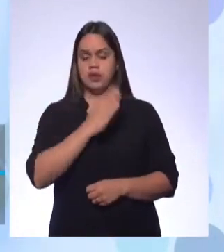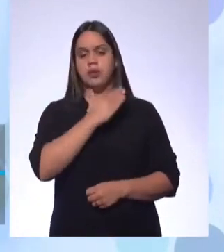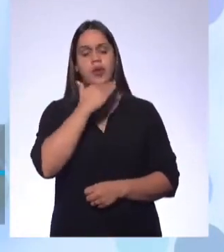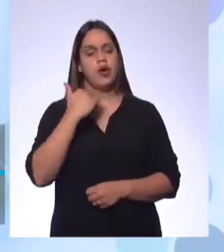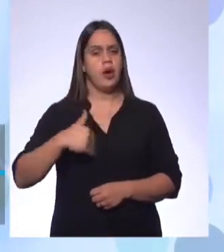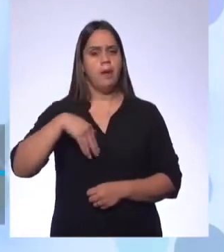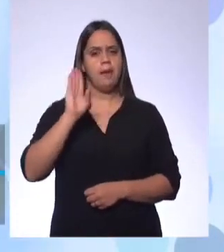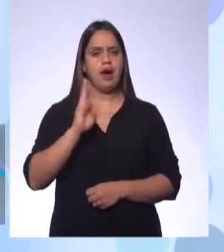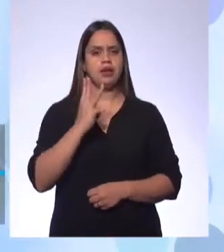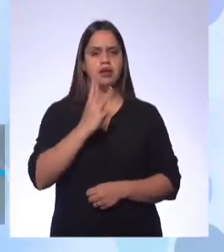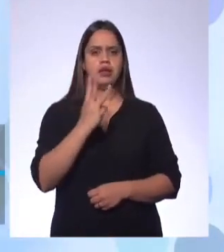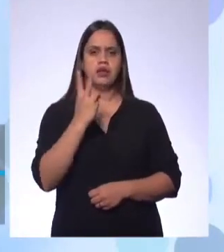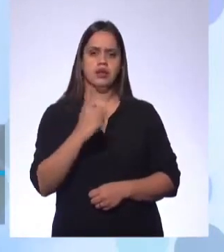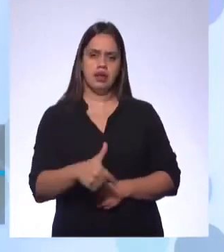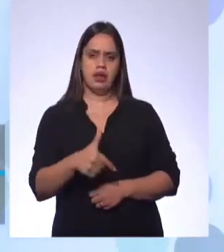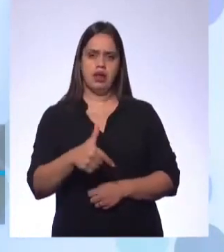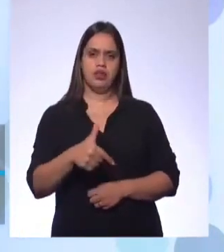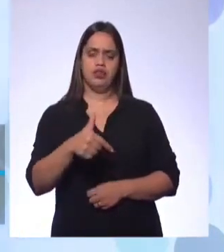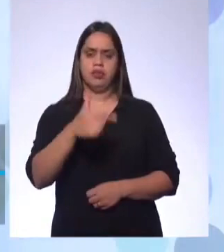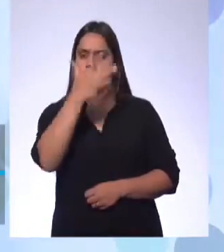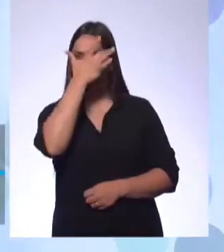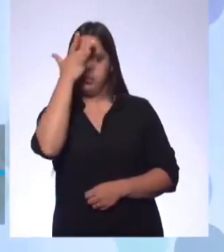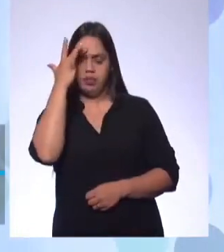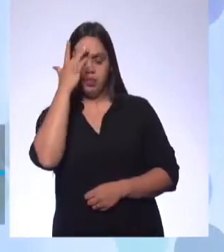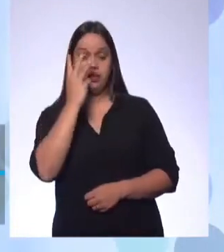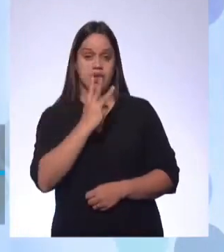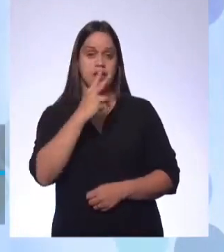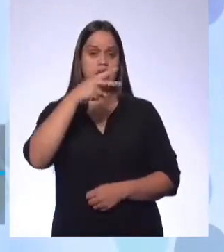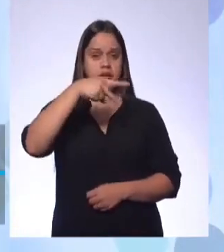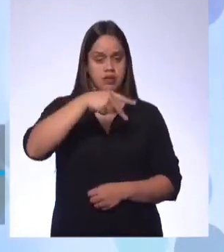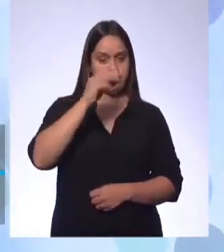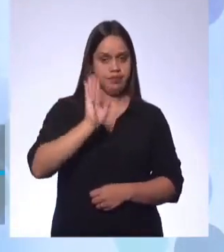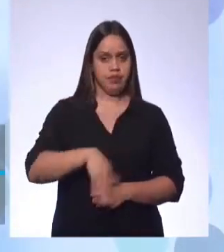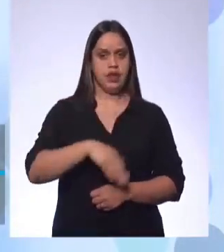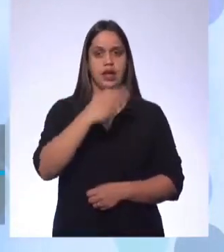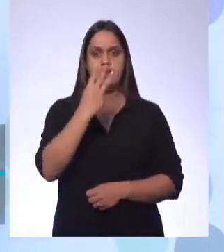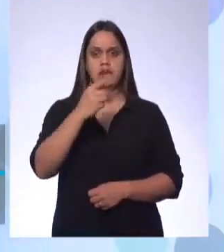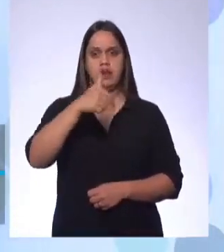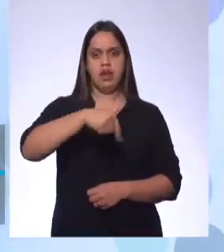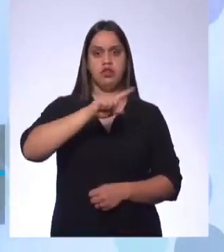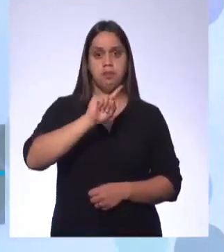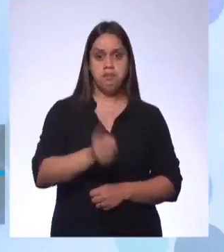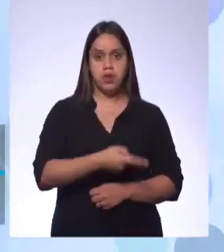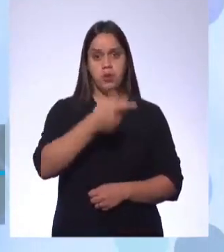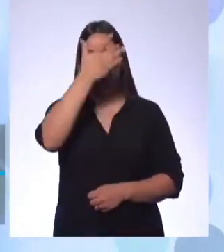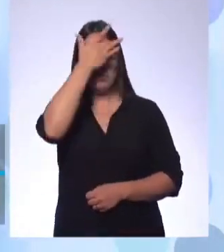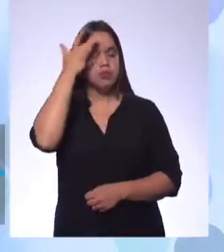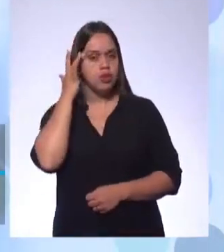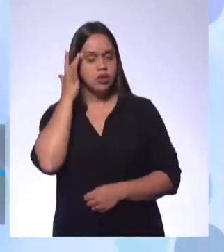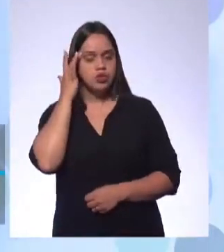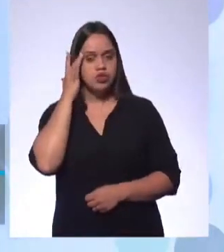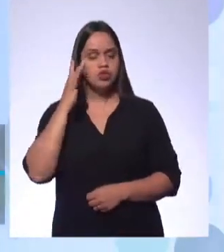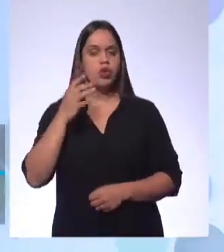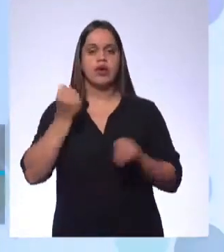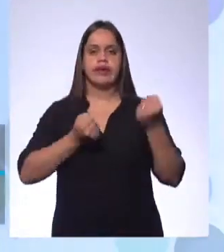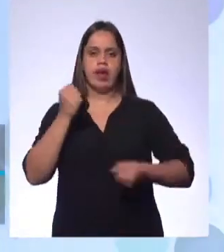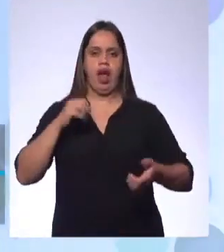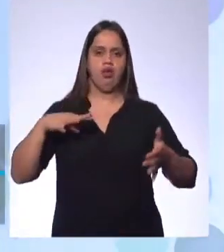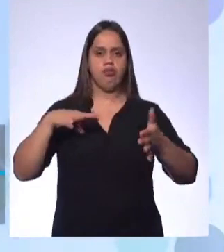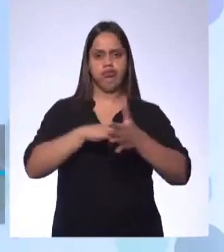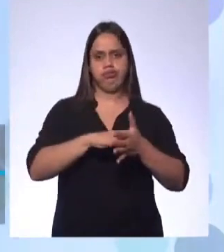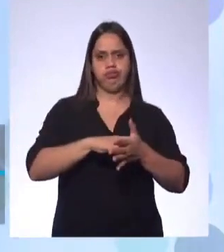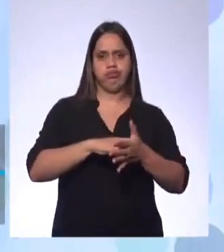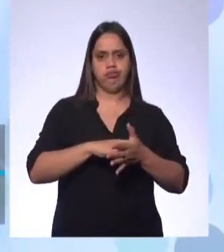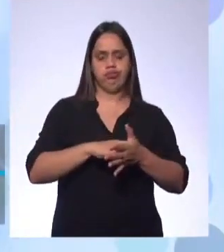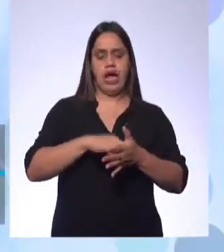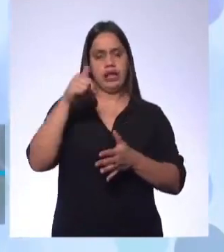de 37 mil vítimas em acidentes de trânsito. Então, é a pesquisa científica que permite, né,